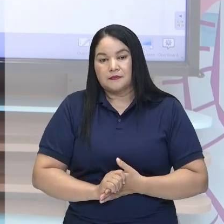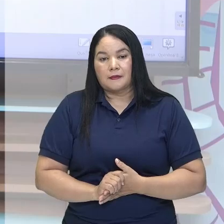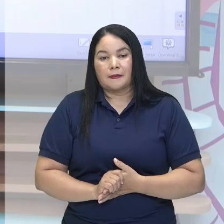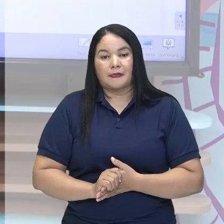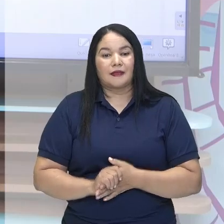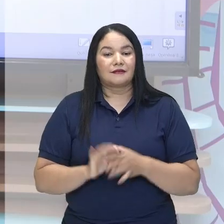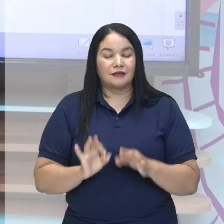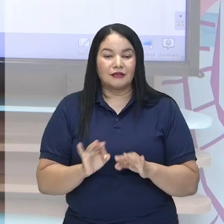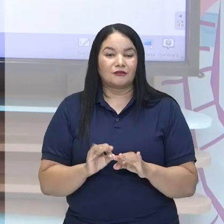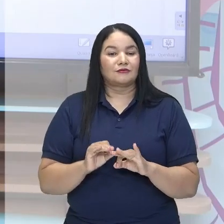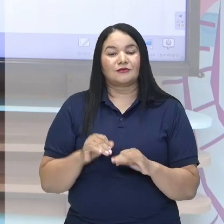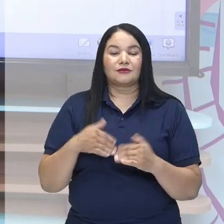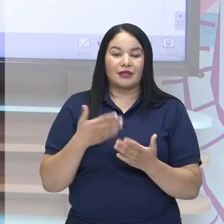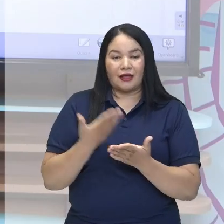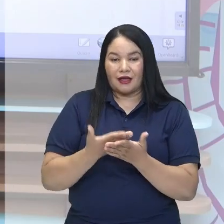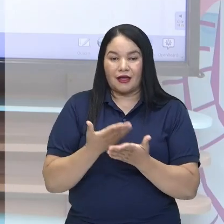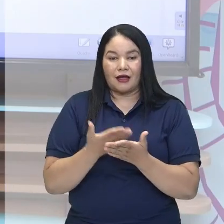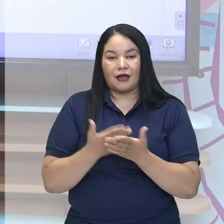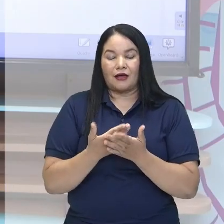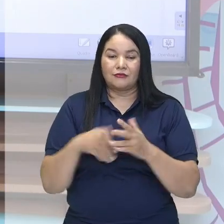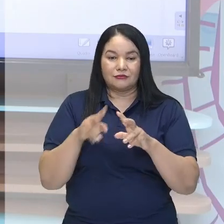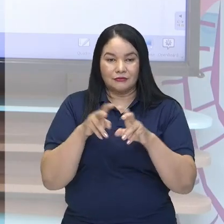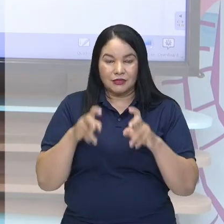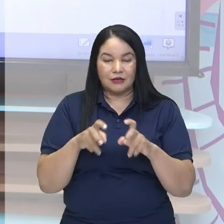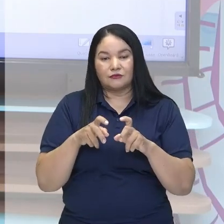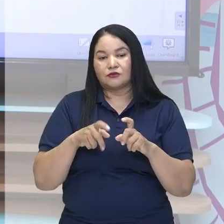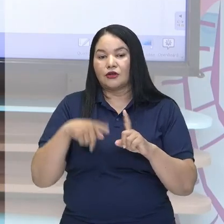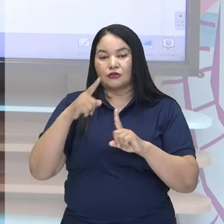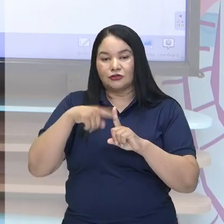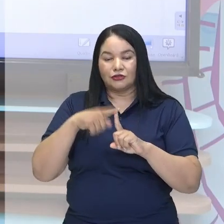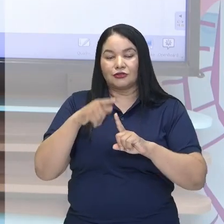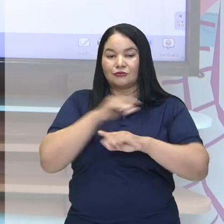foi aí a nossa aula sobre formas de relevo do